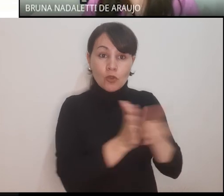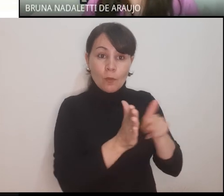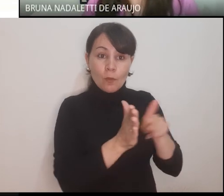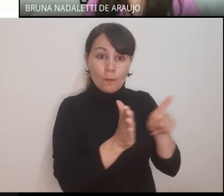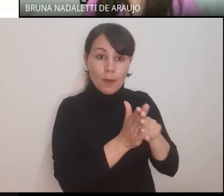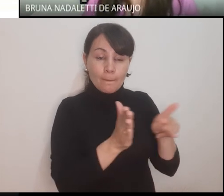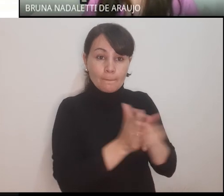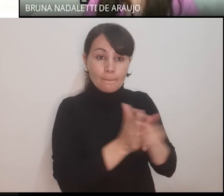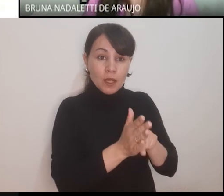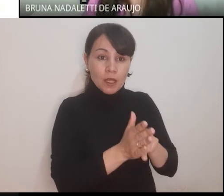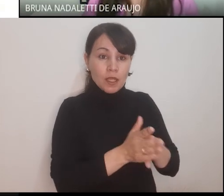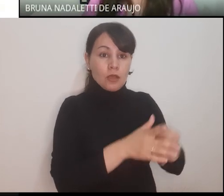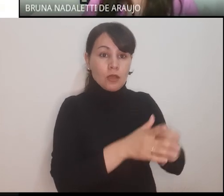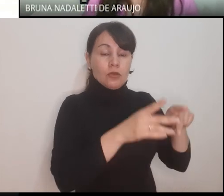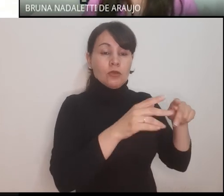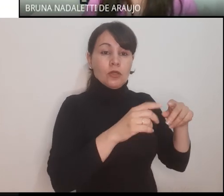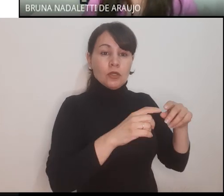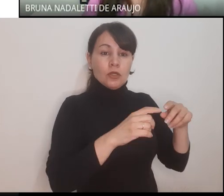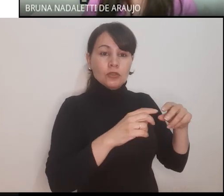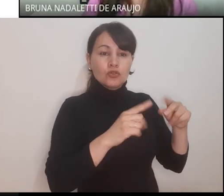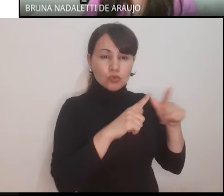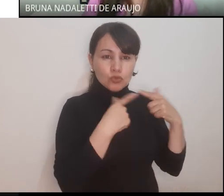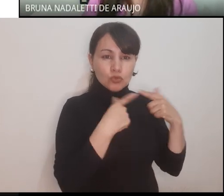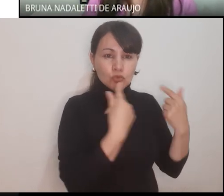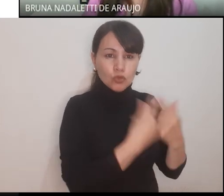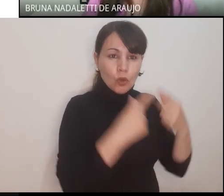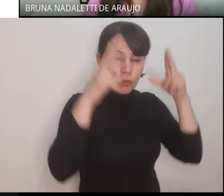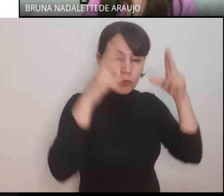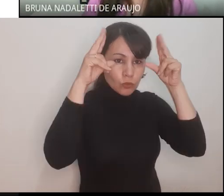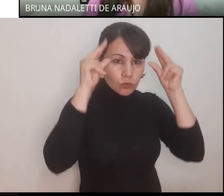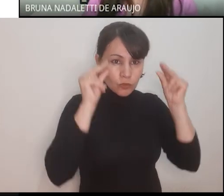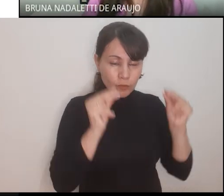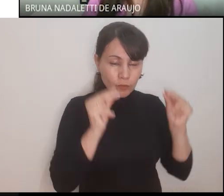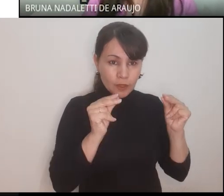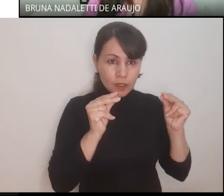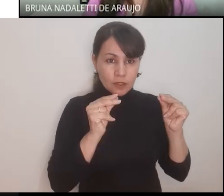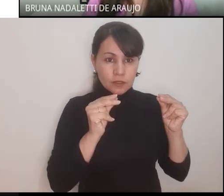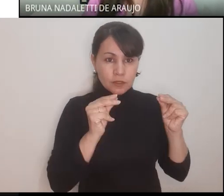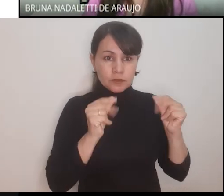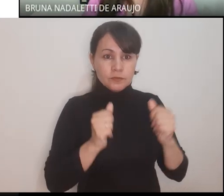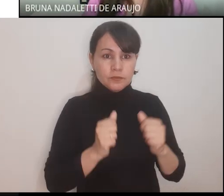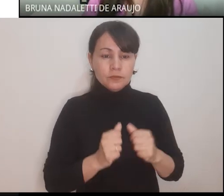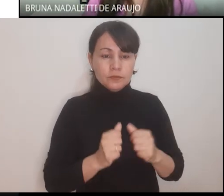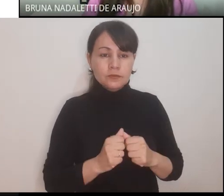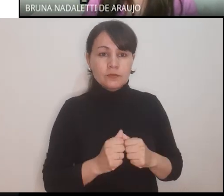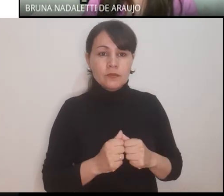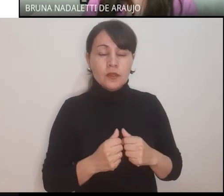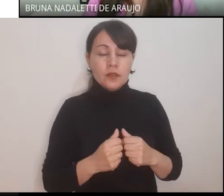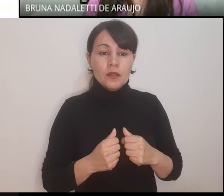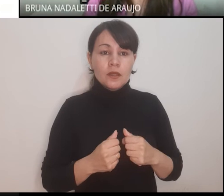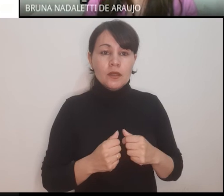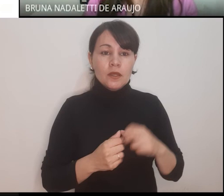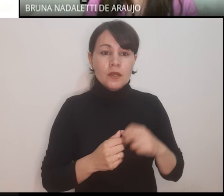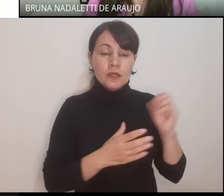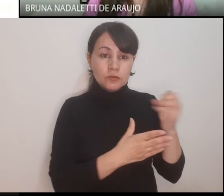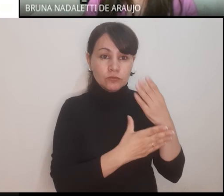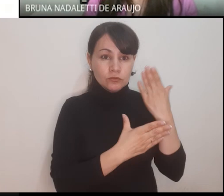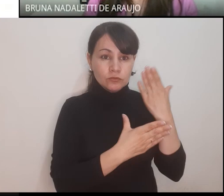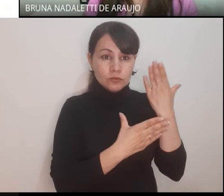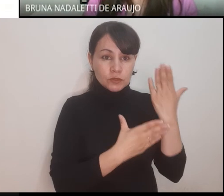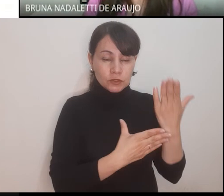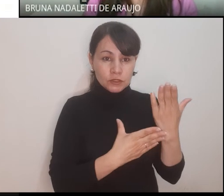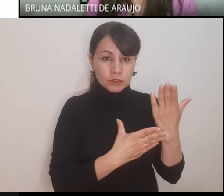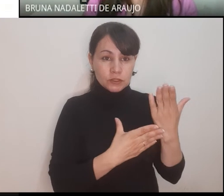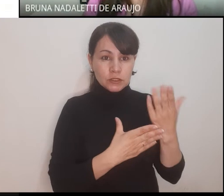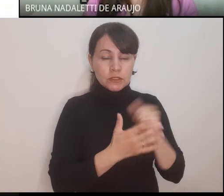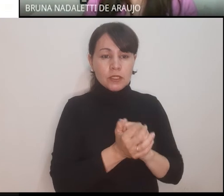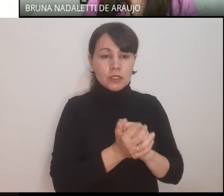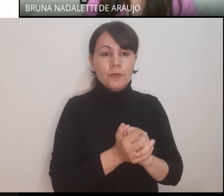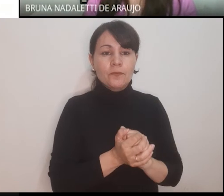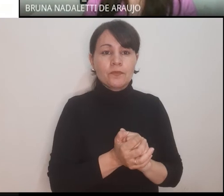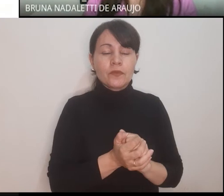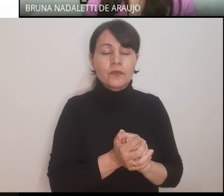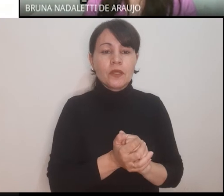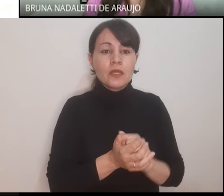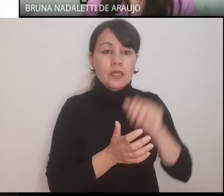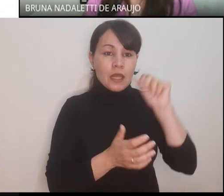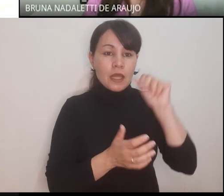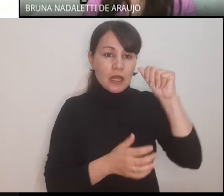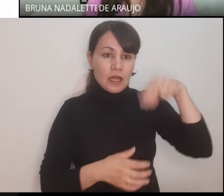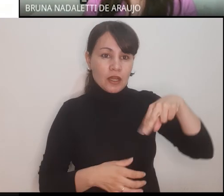na preservação dos catéteres para a hemodiálise. A resolução, né, da RDC da Anvisa,